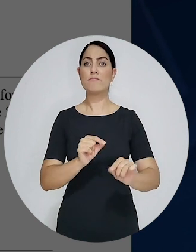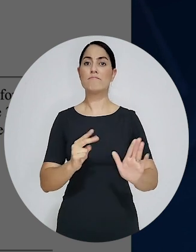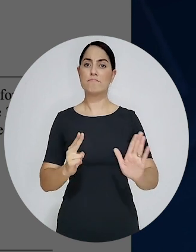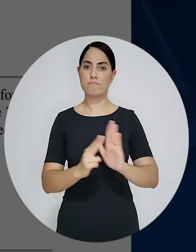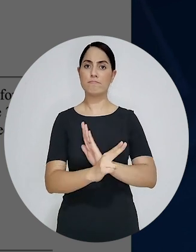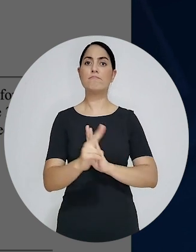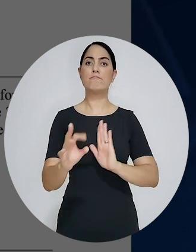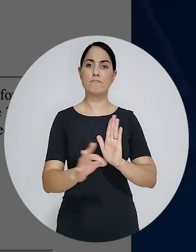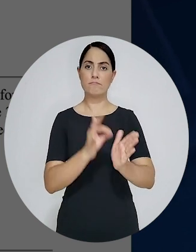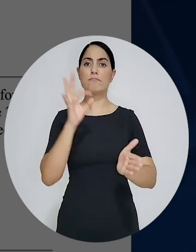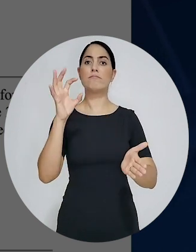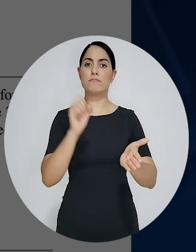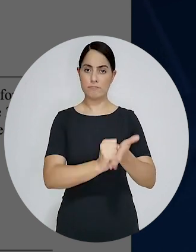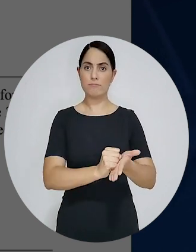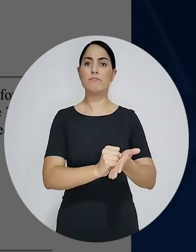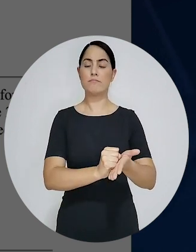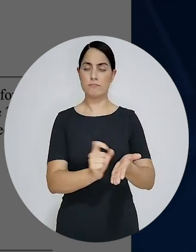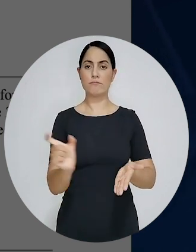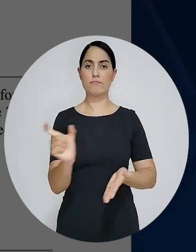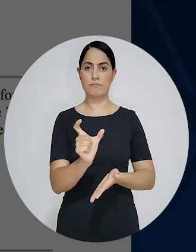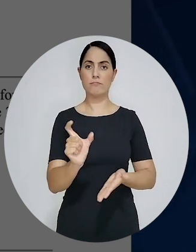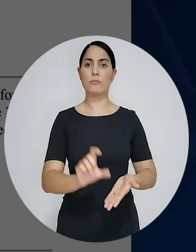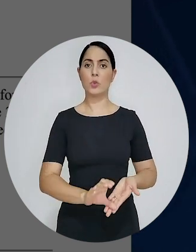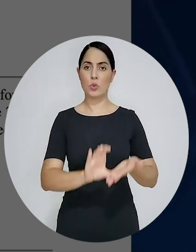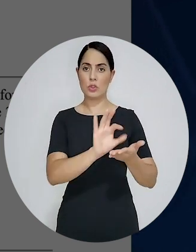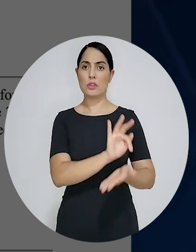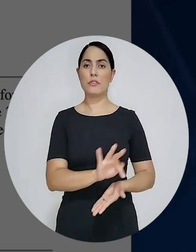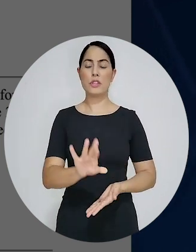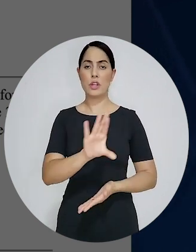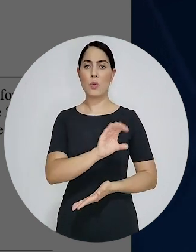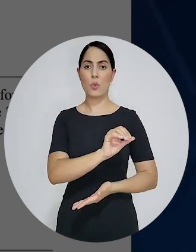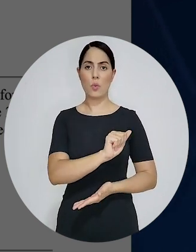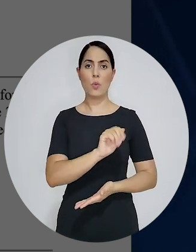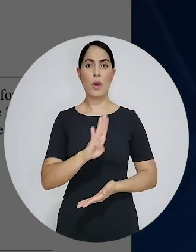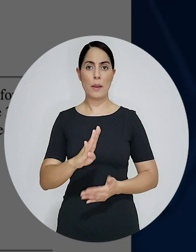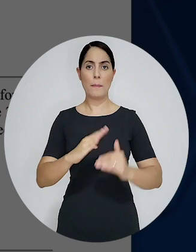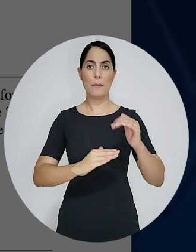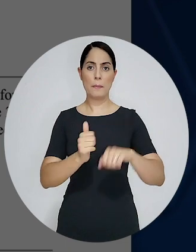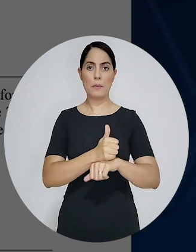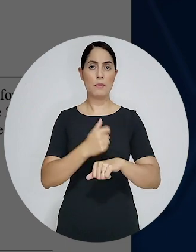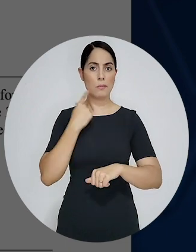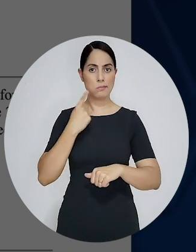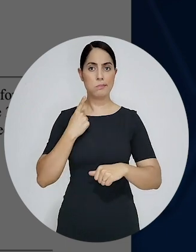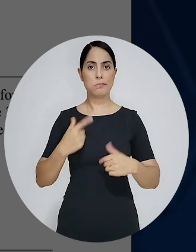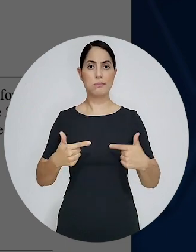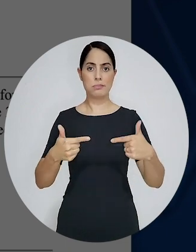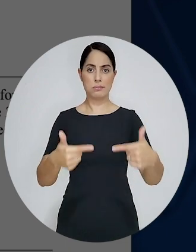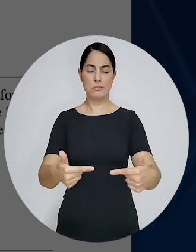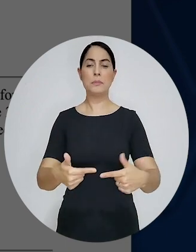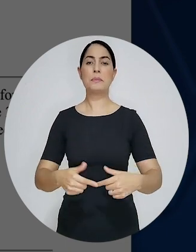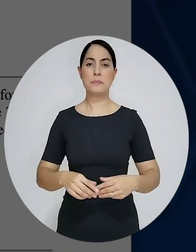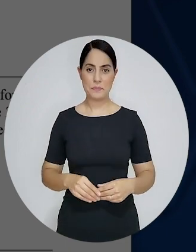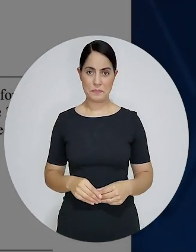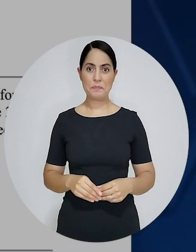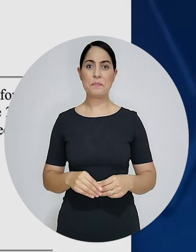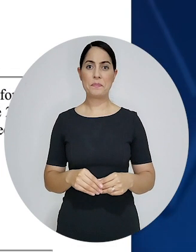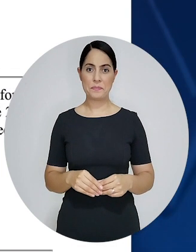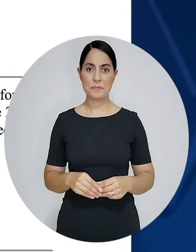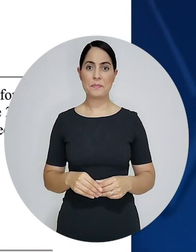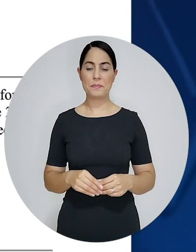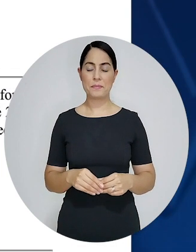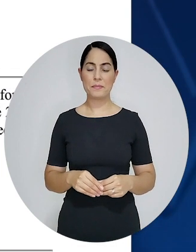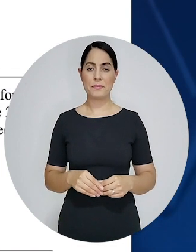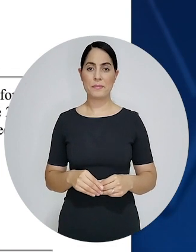providenciando imediata inscrição ou sua regularização perante o Conselho Federal da Ordem dos Advogados do